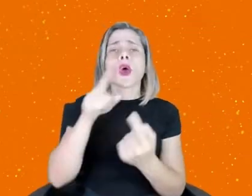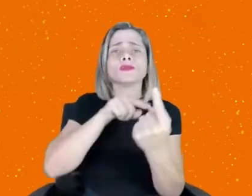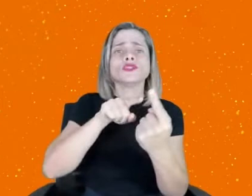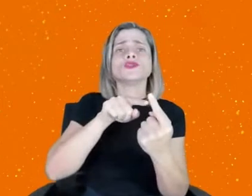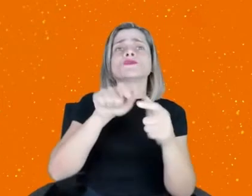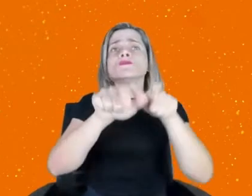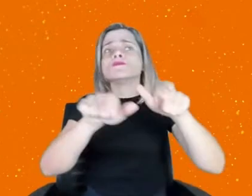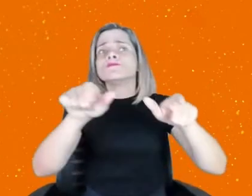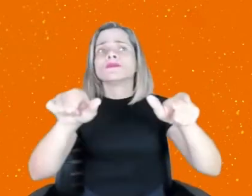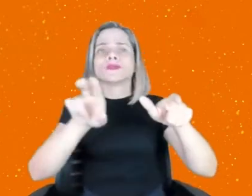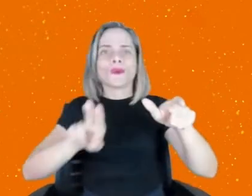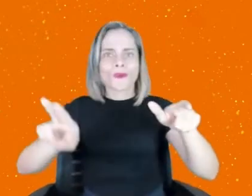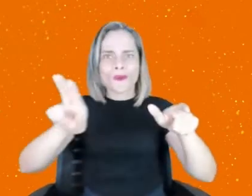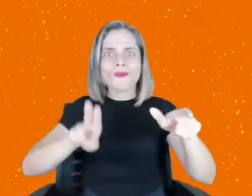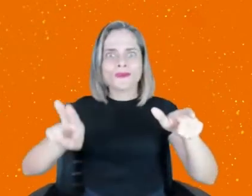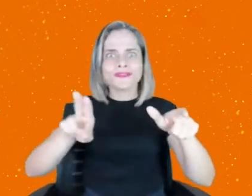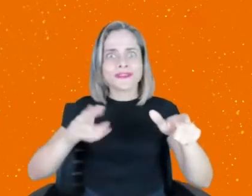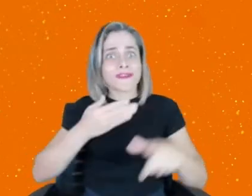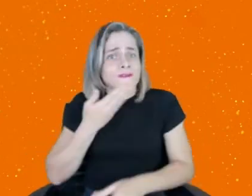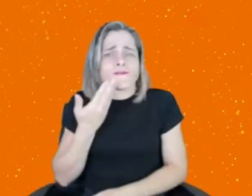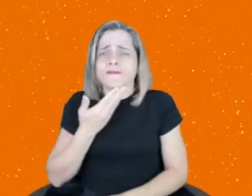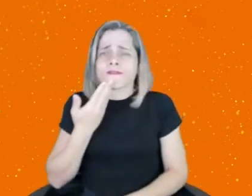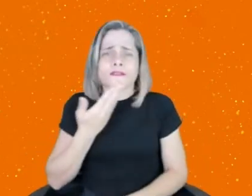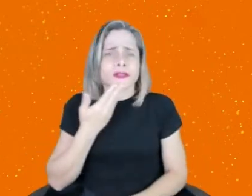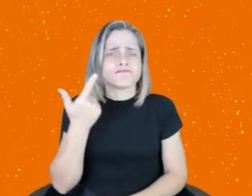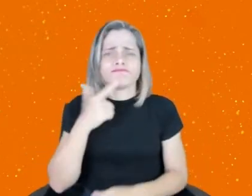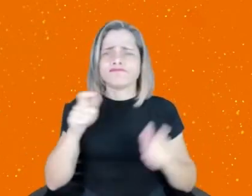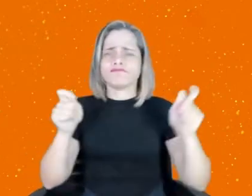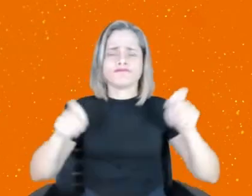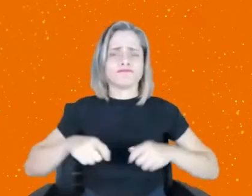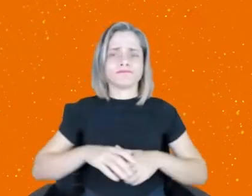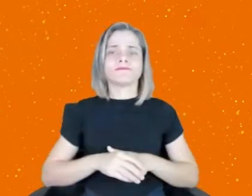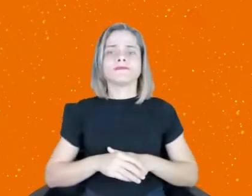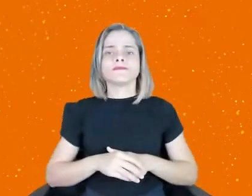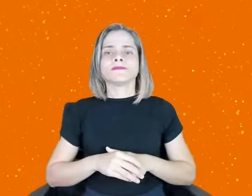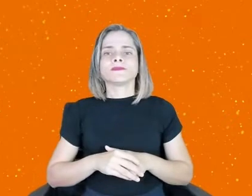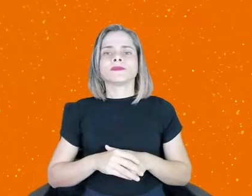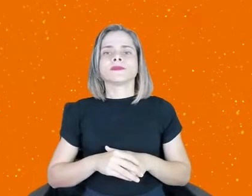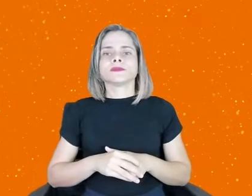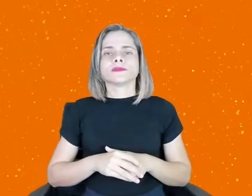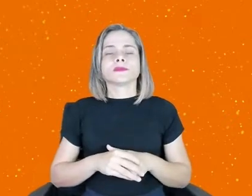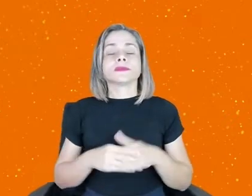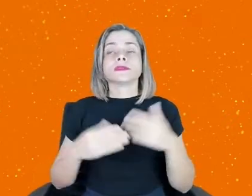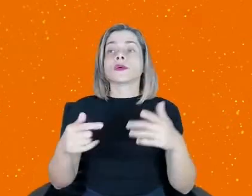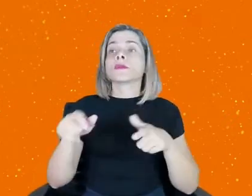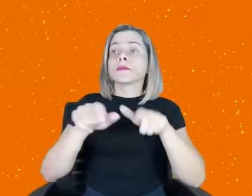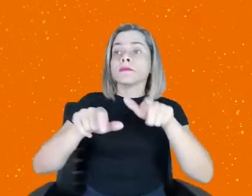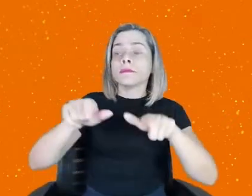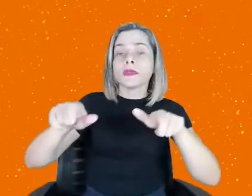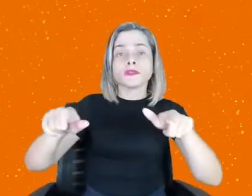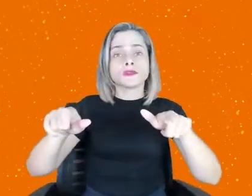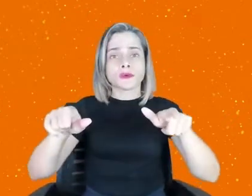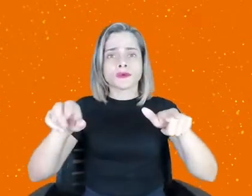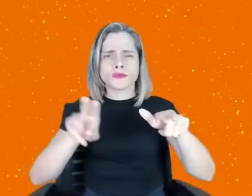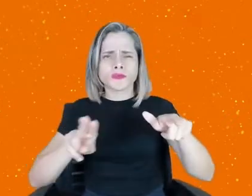e essa aplicação básica mês que nós estamos aqui trabalhando ainda Ângela ela é transparente para o usuário final né o